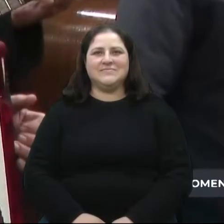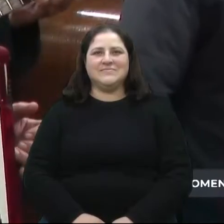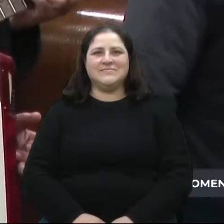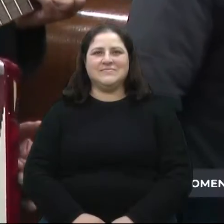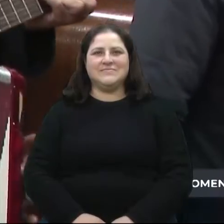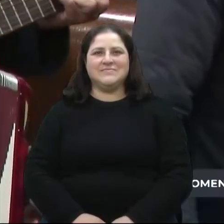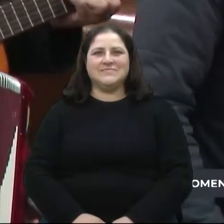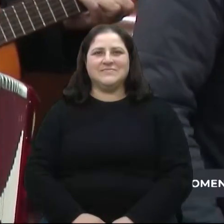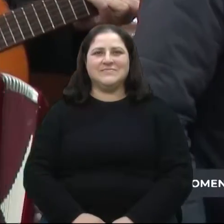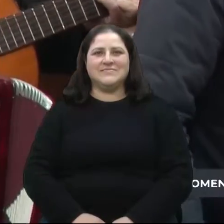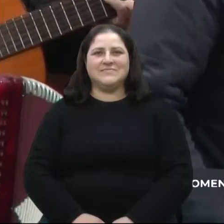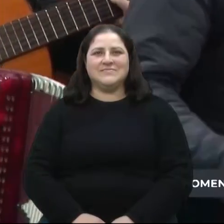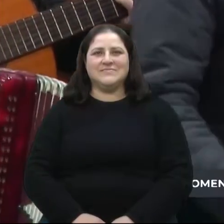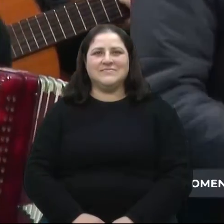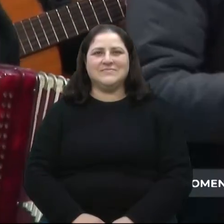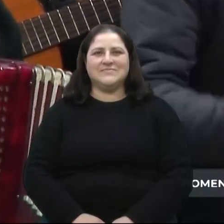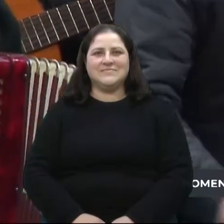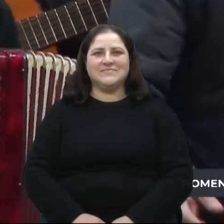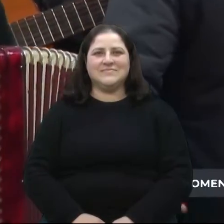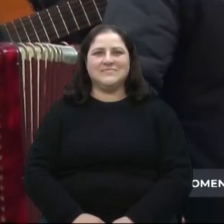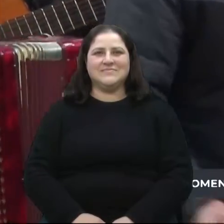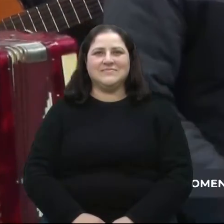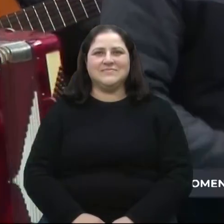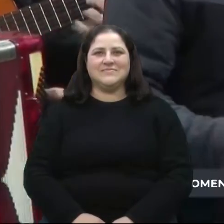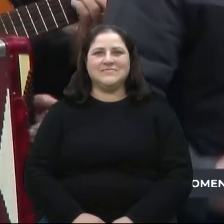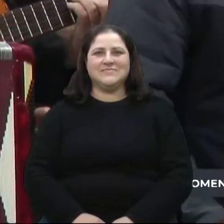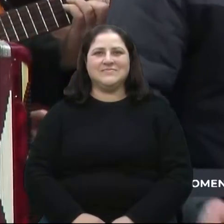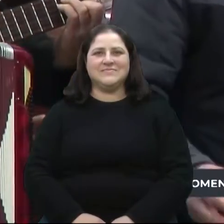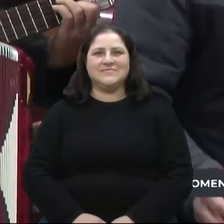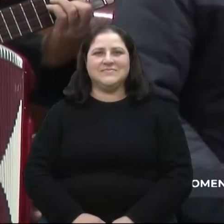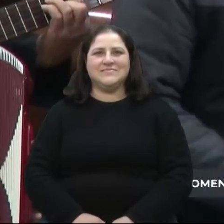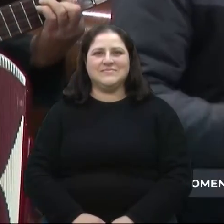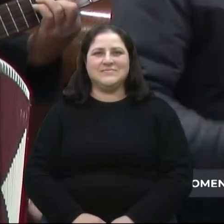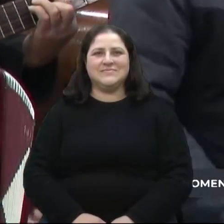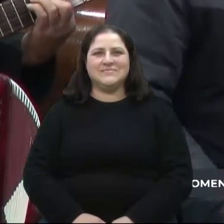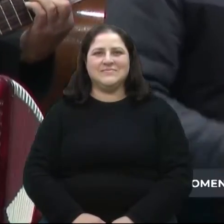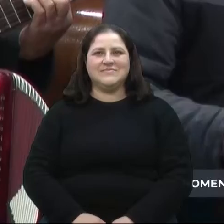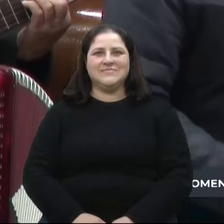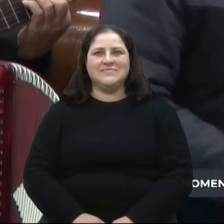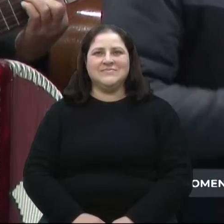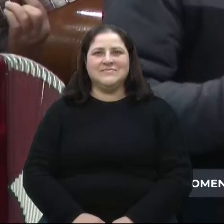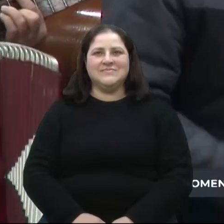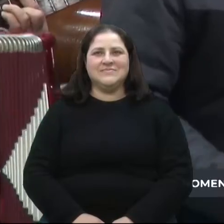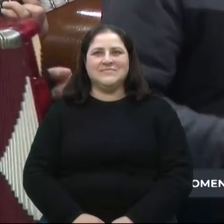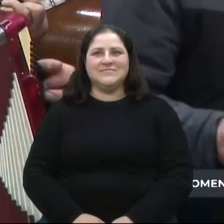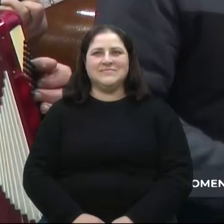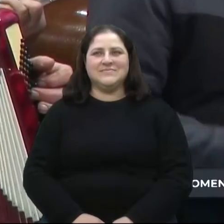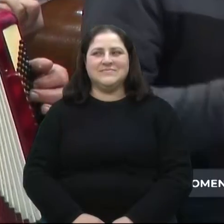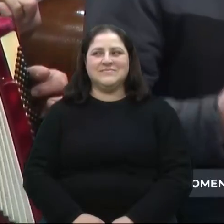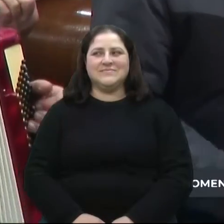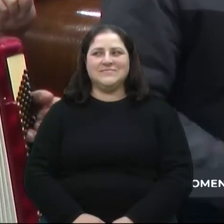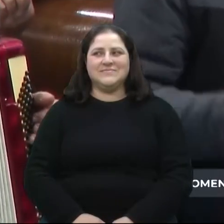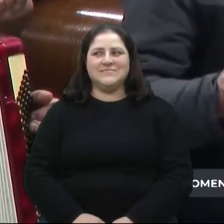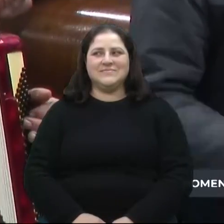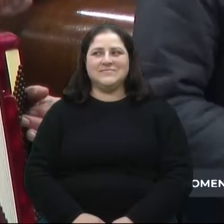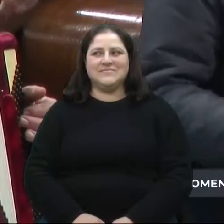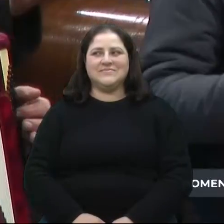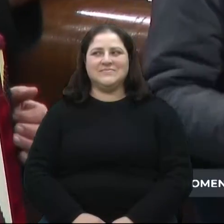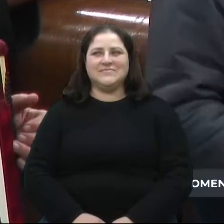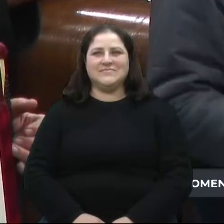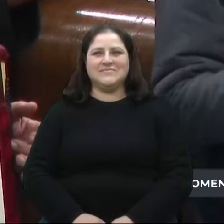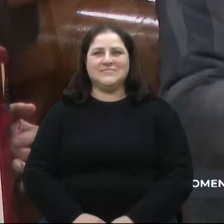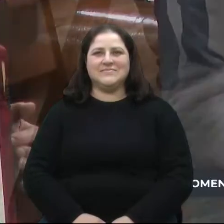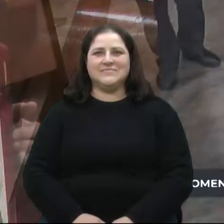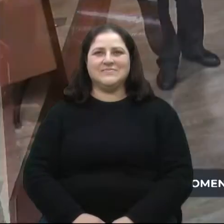di me? Cosa mai dirà la gente? Cosa mai dirà